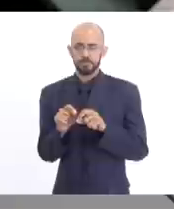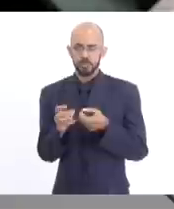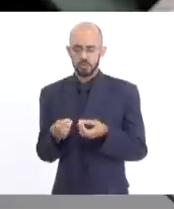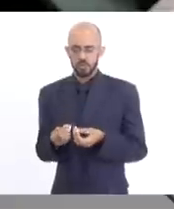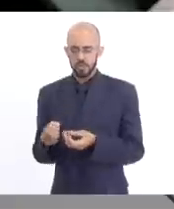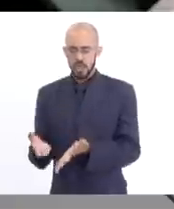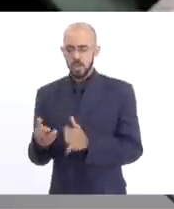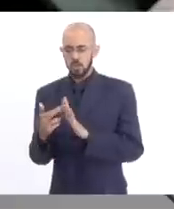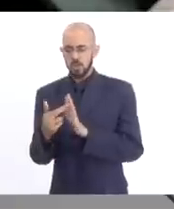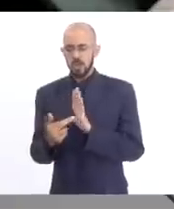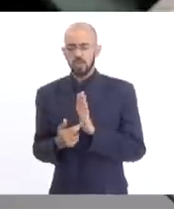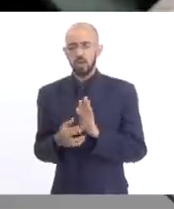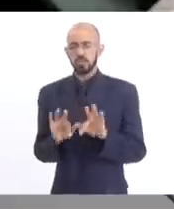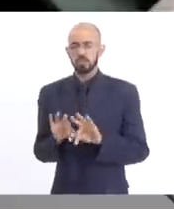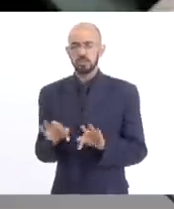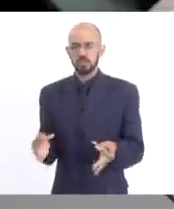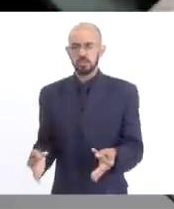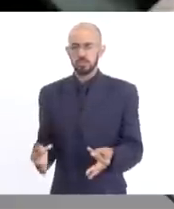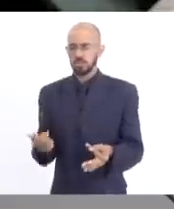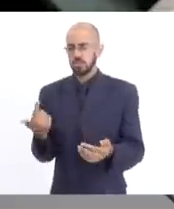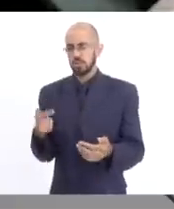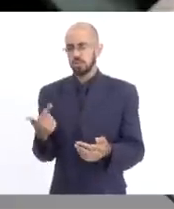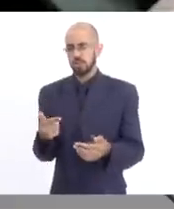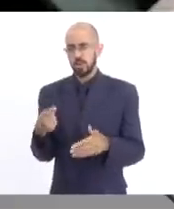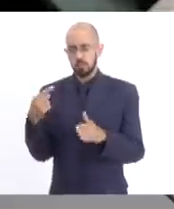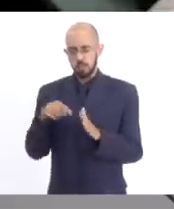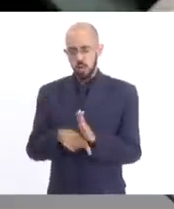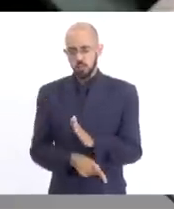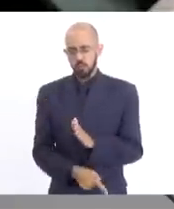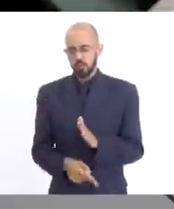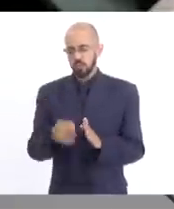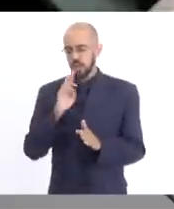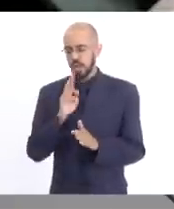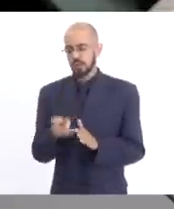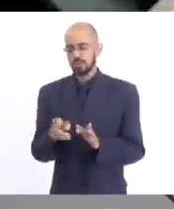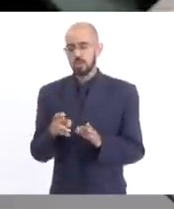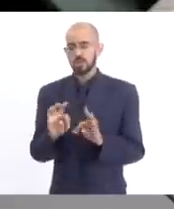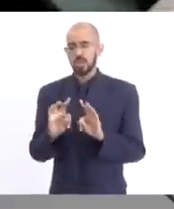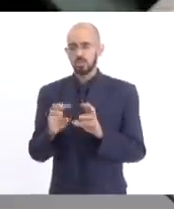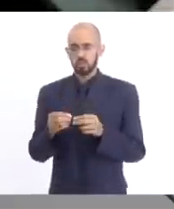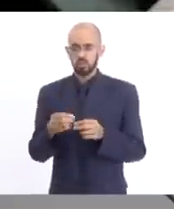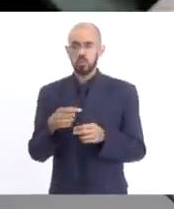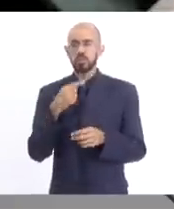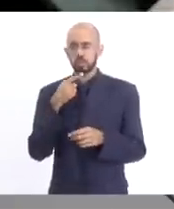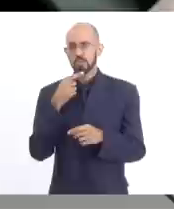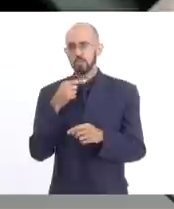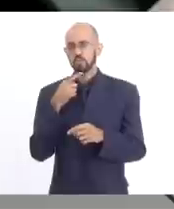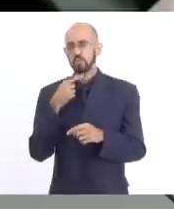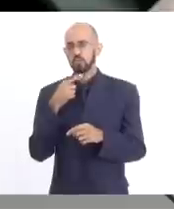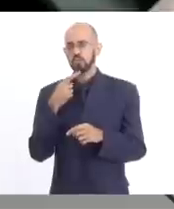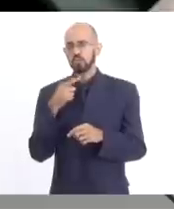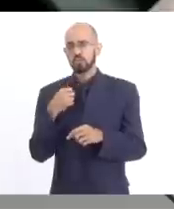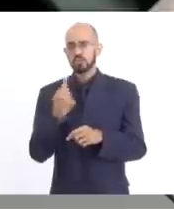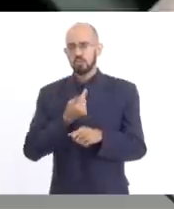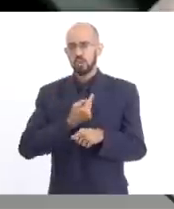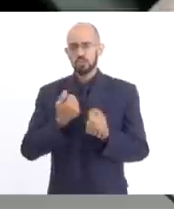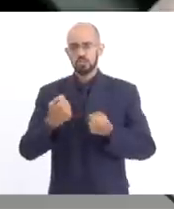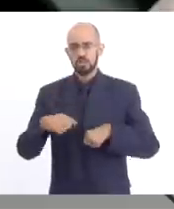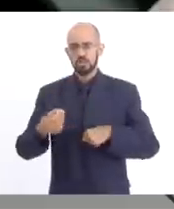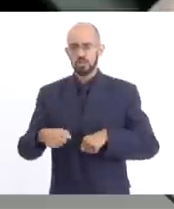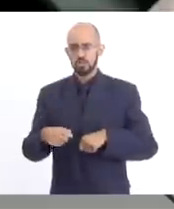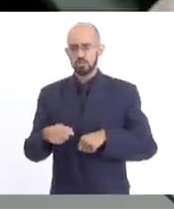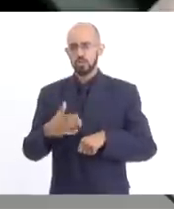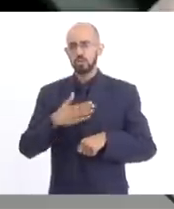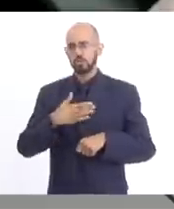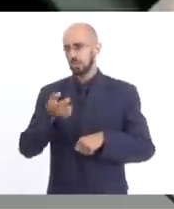relatório simplista que não responde às perguntas que sejam, devam ser respondidas. Então,